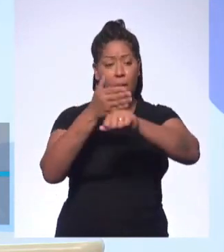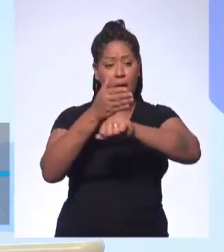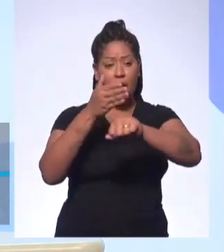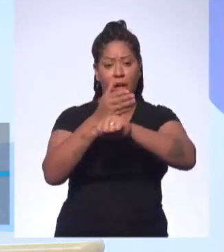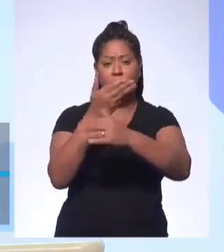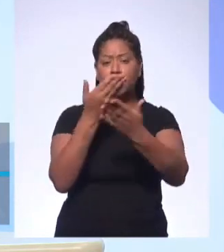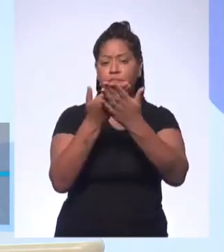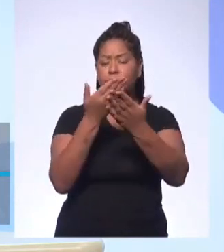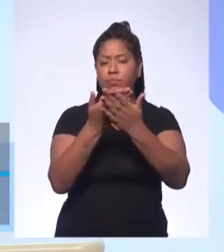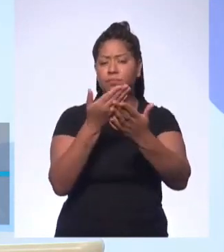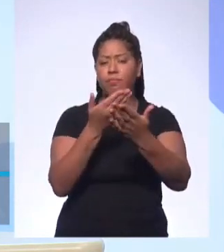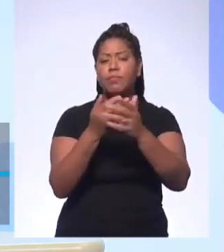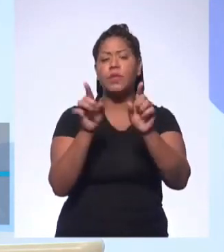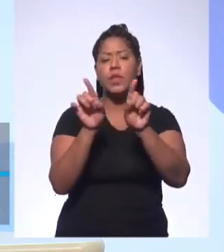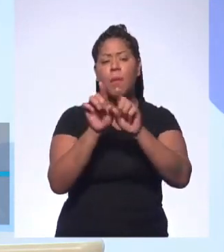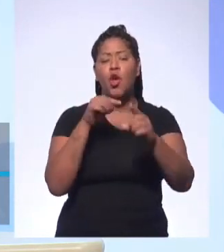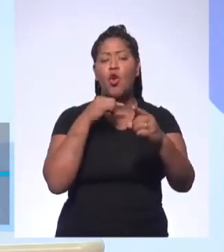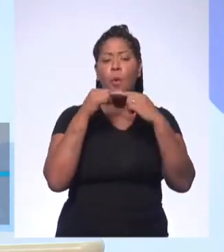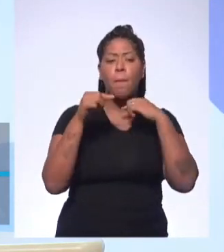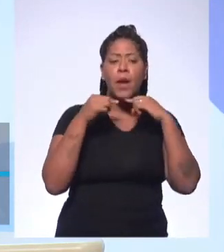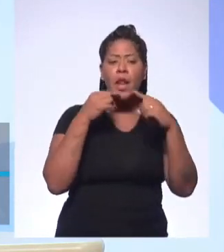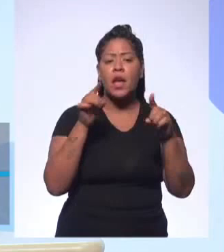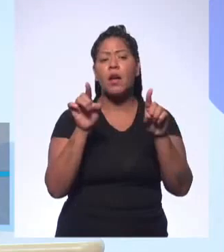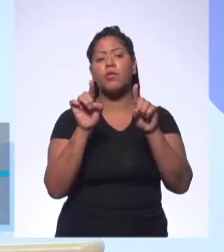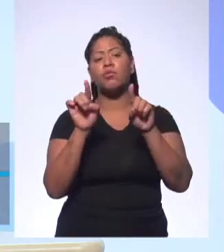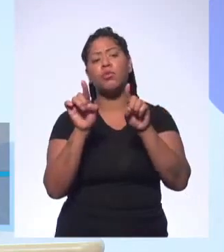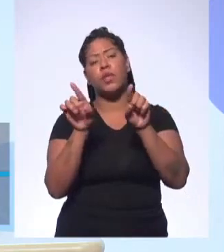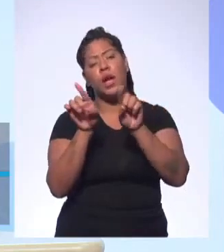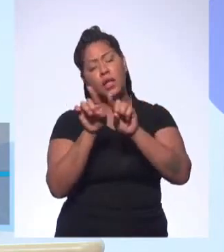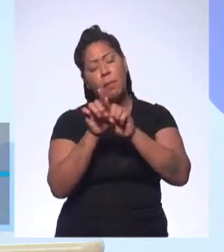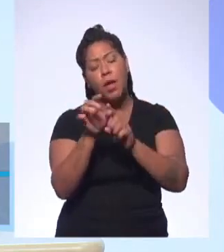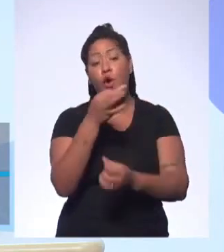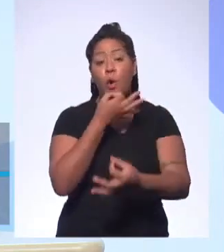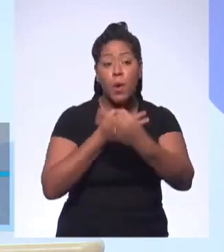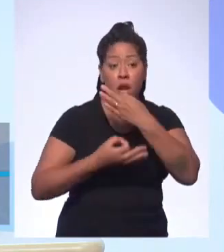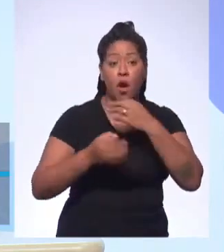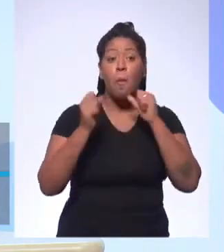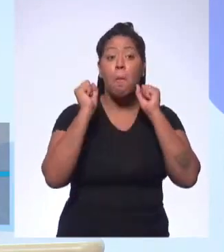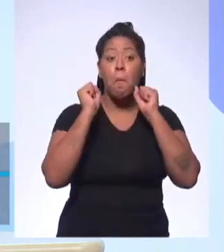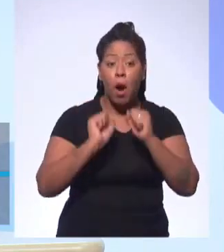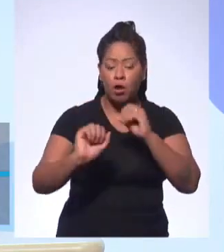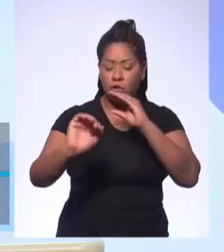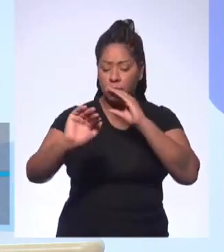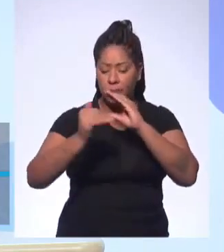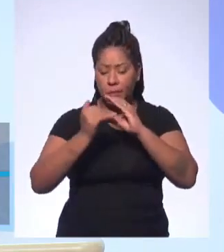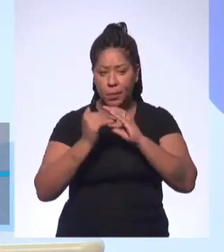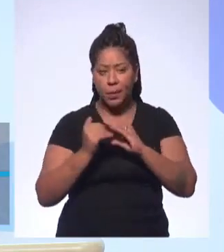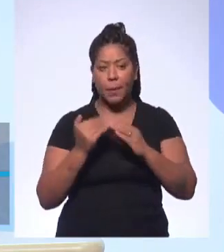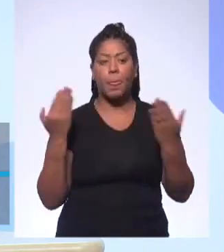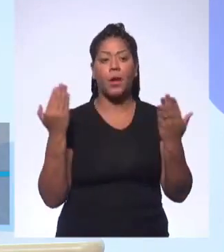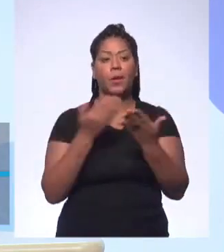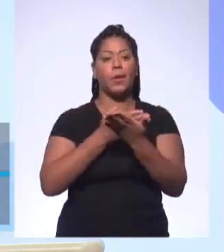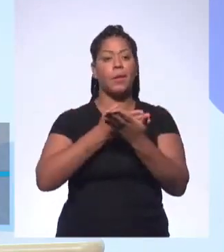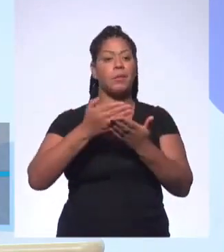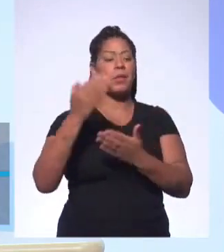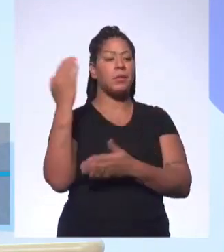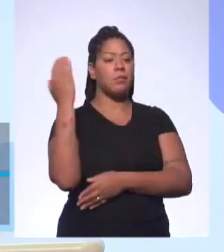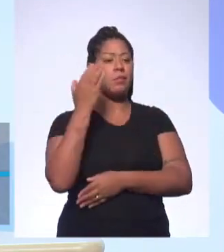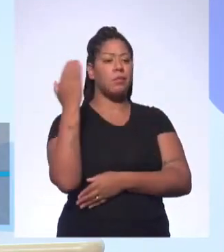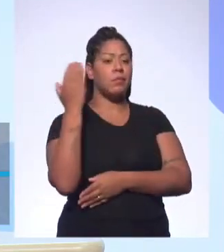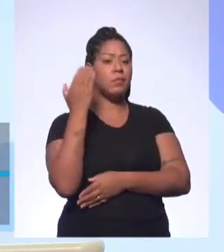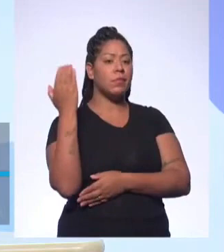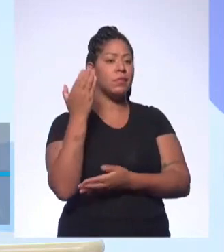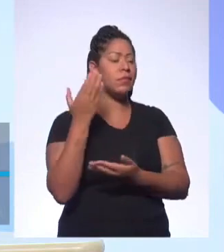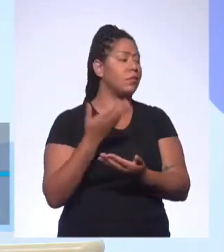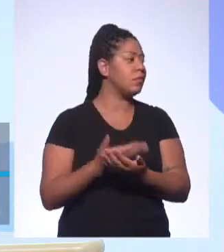do chat, dar algumas sugestões, colocar algumas impressões aí. Estamos juntos para mais uma aula de ciências. Isso